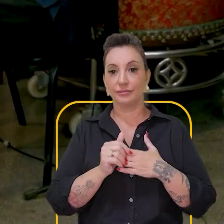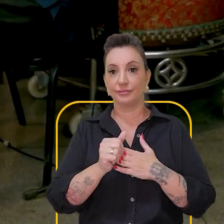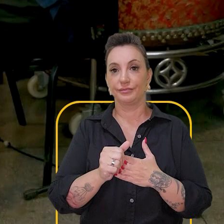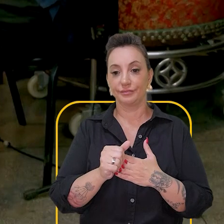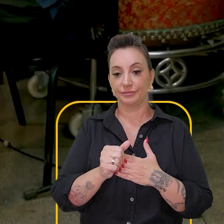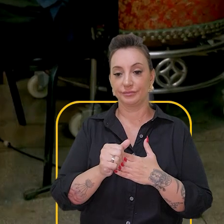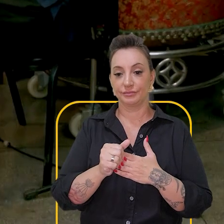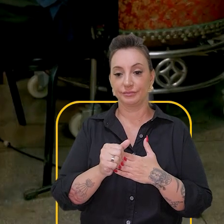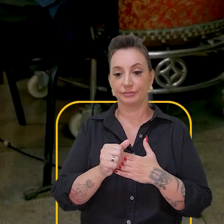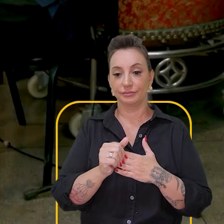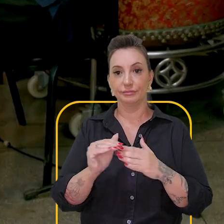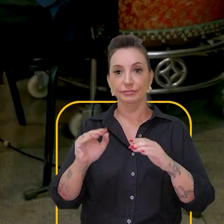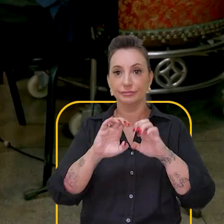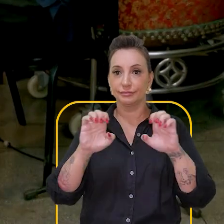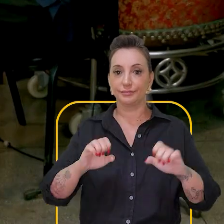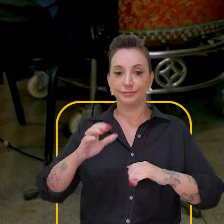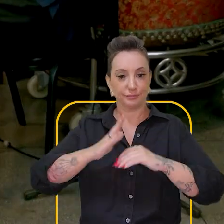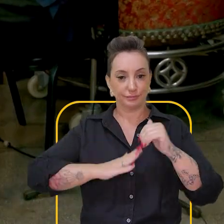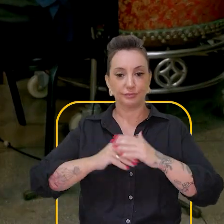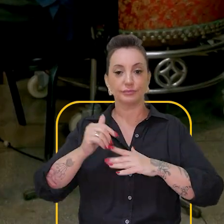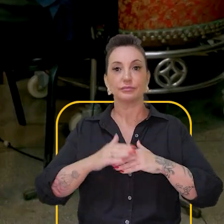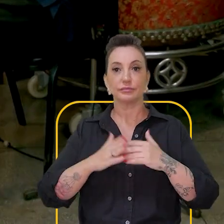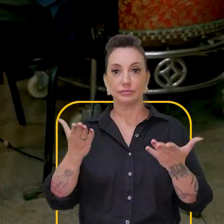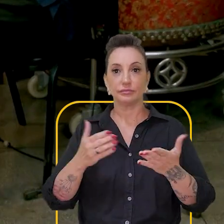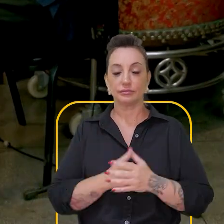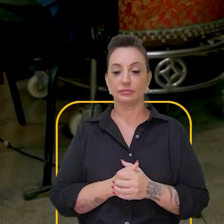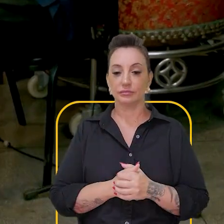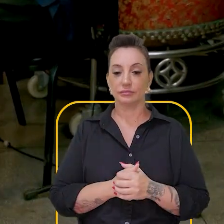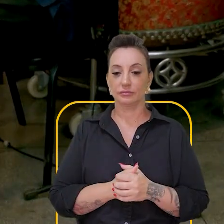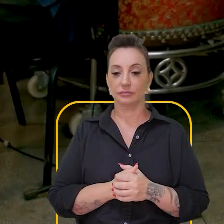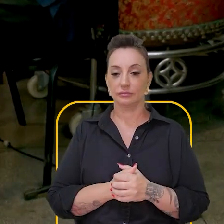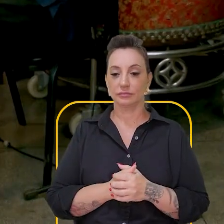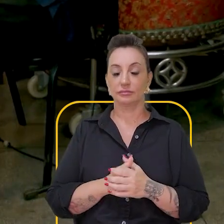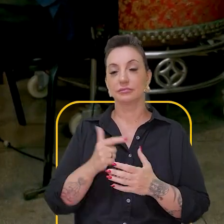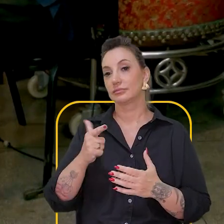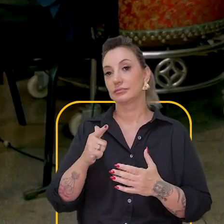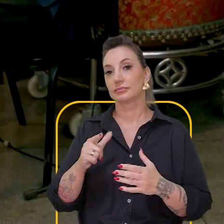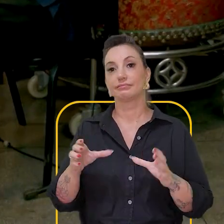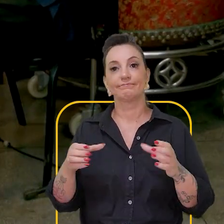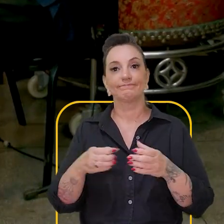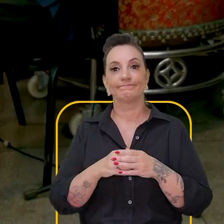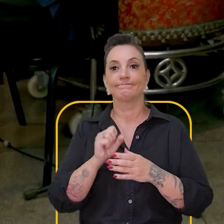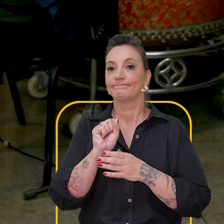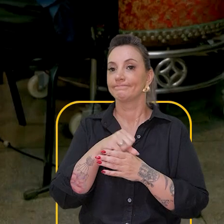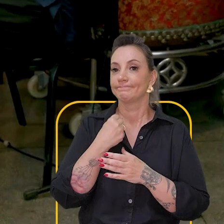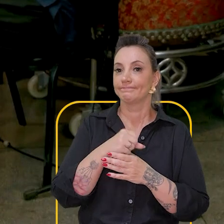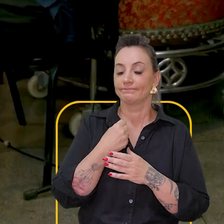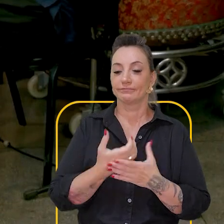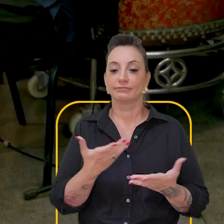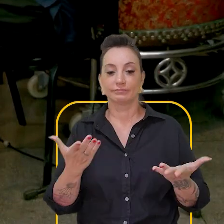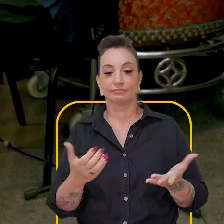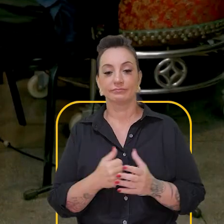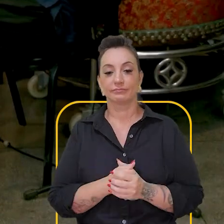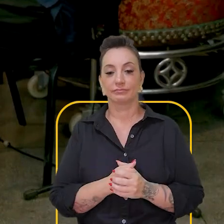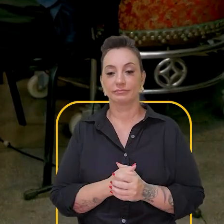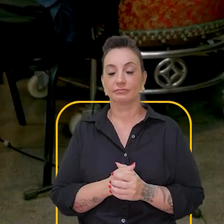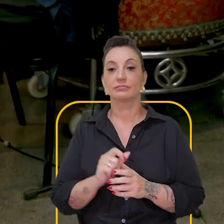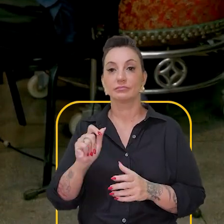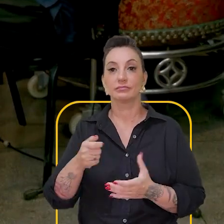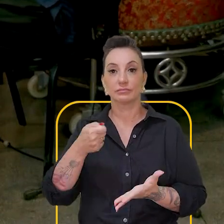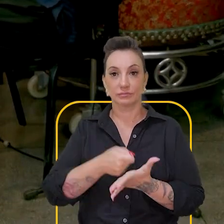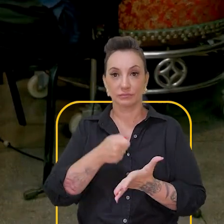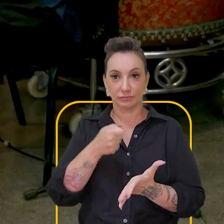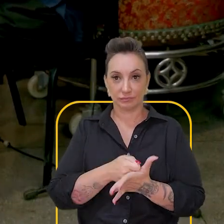fisioterapeuta e tudo mais mas o que é exigido desse amador desse atleta amador é que ele alcance